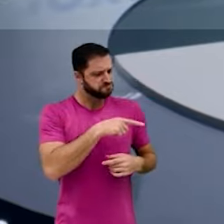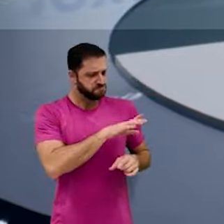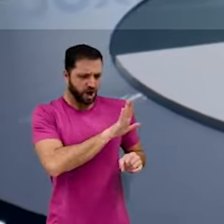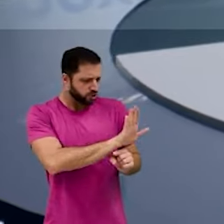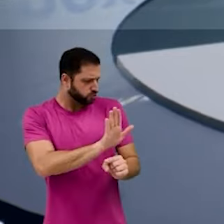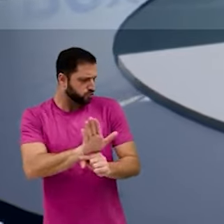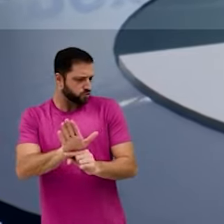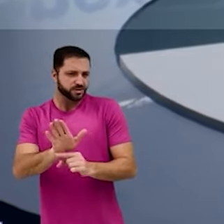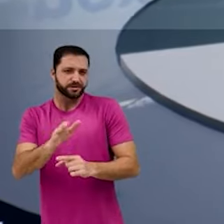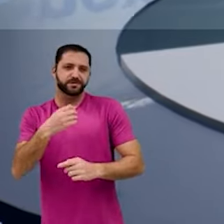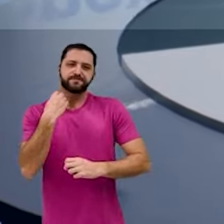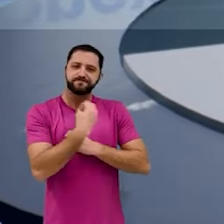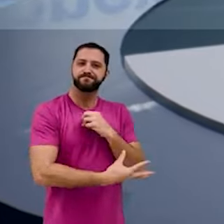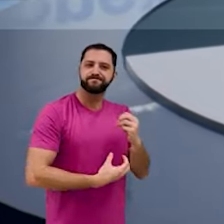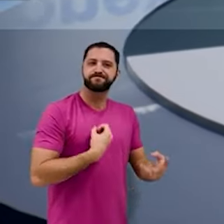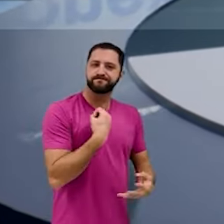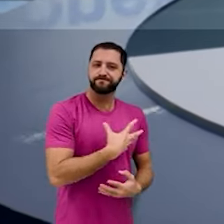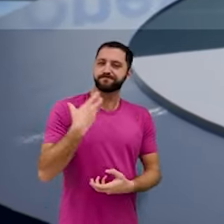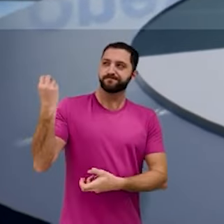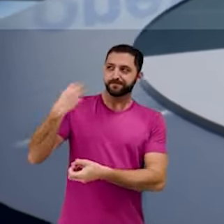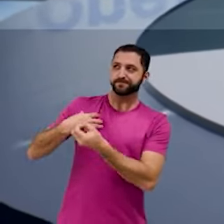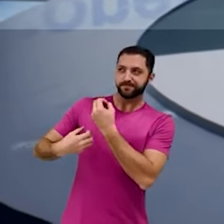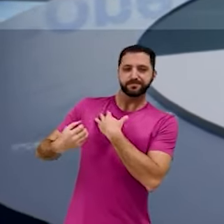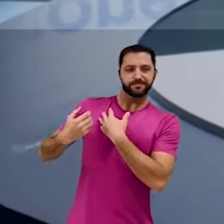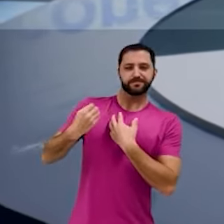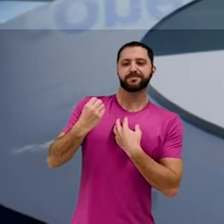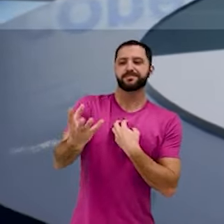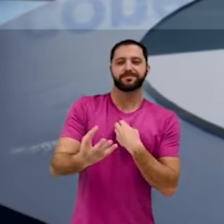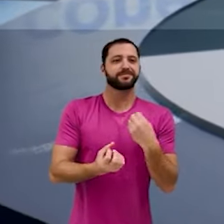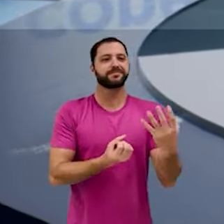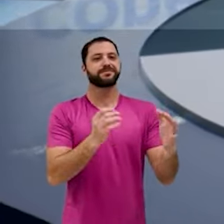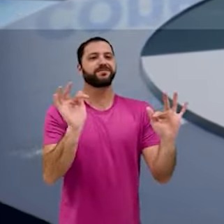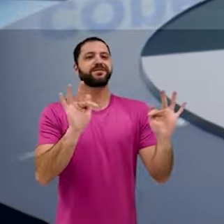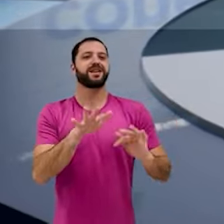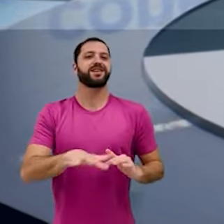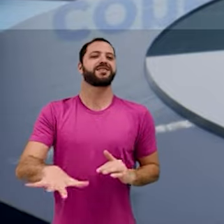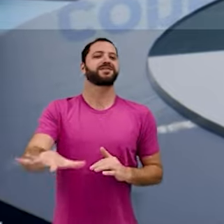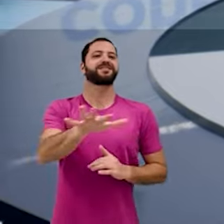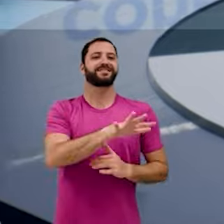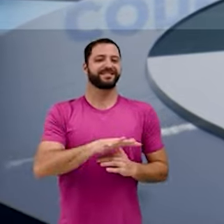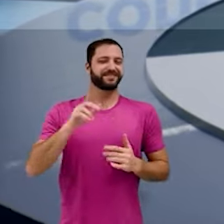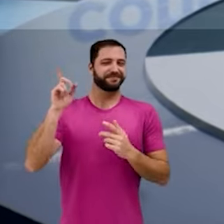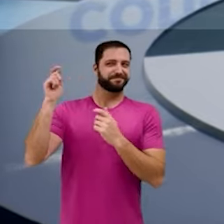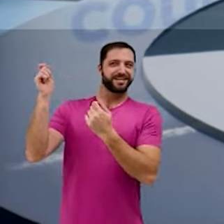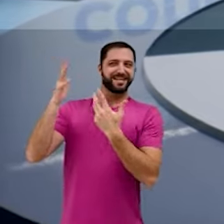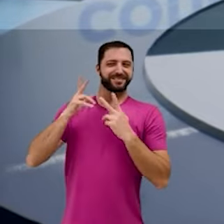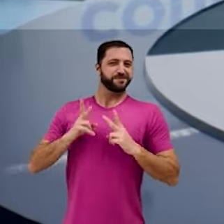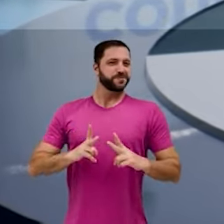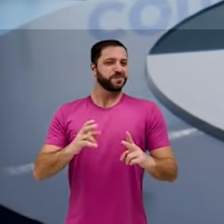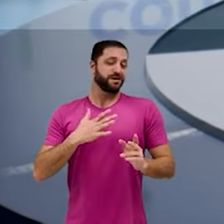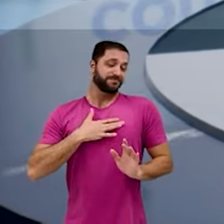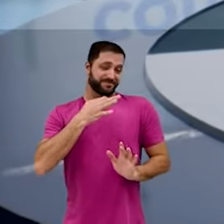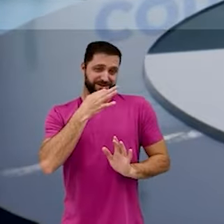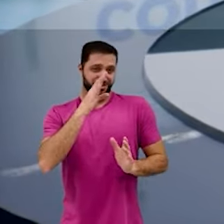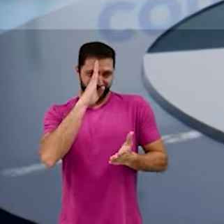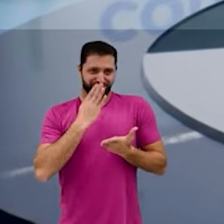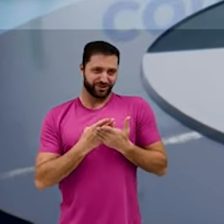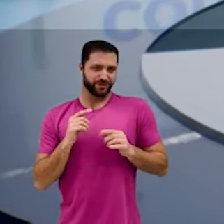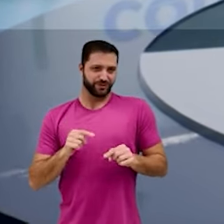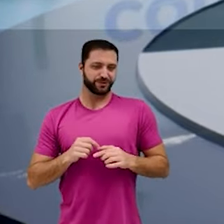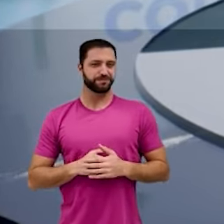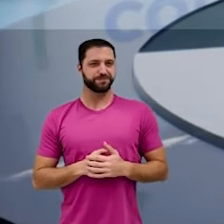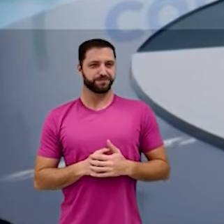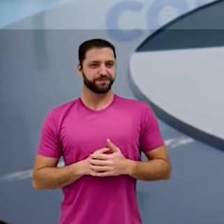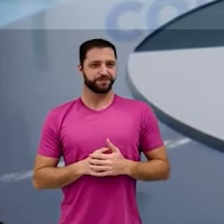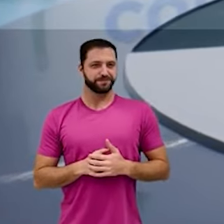você está fluindo, que está fazendo outras pessoas felizes, então você é uma pessoa importante para continuar recebendo bênçãos. Eu acredito muito nisso. Sim,